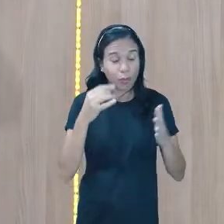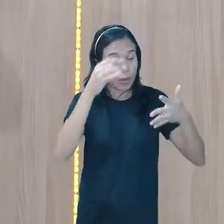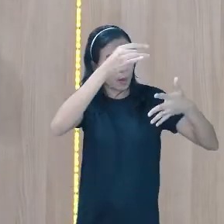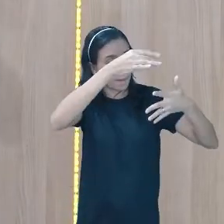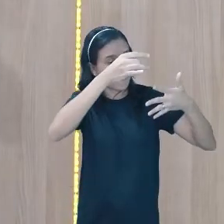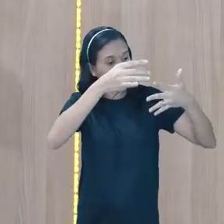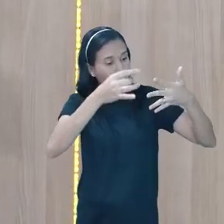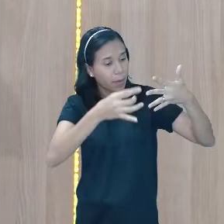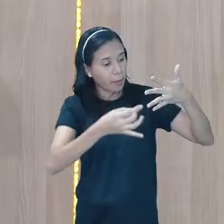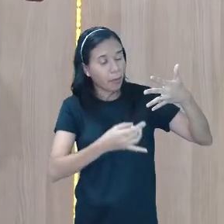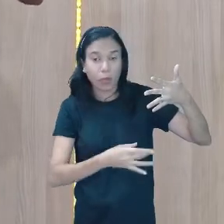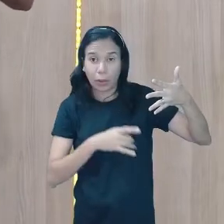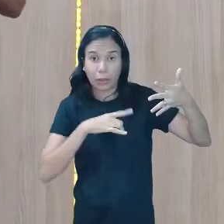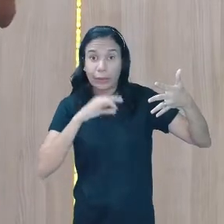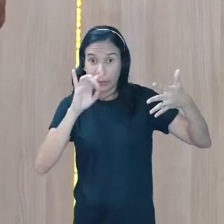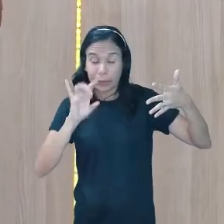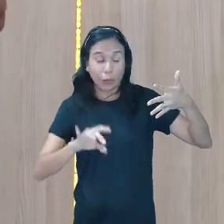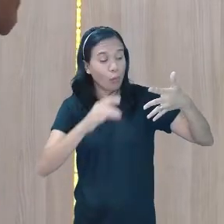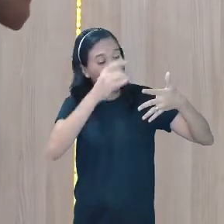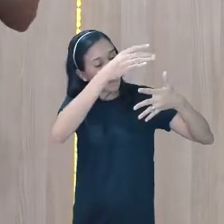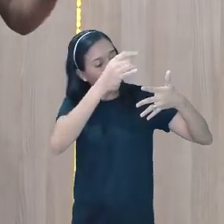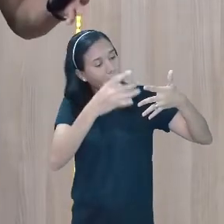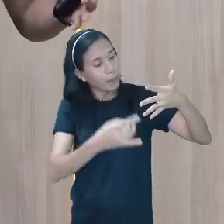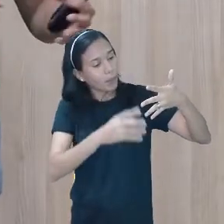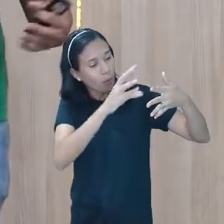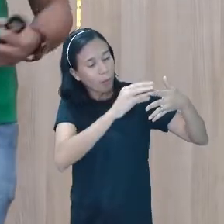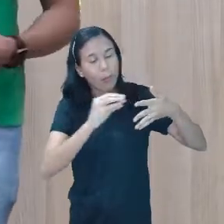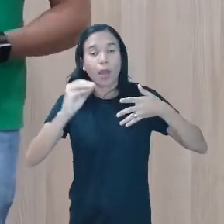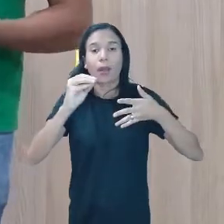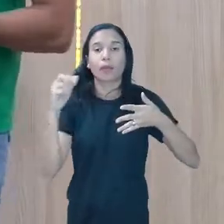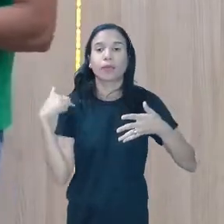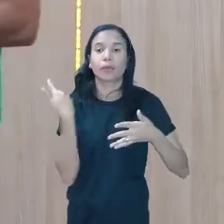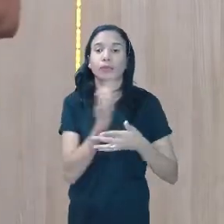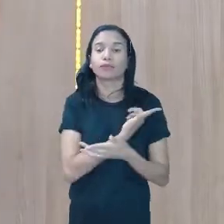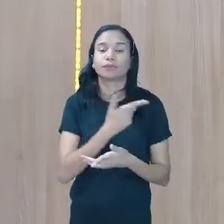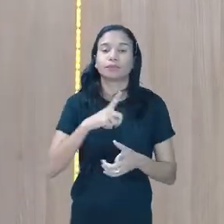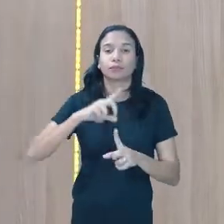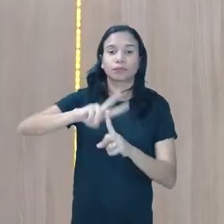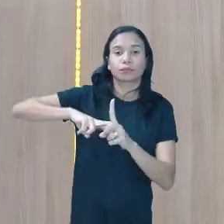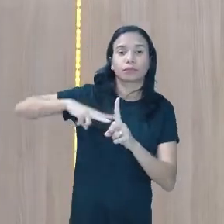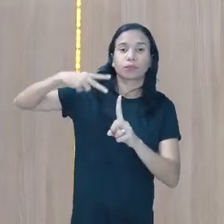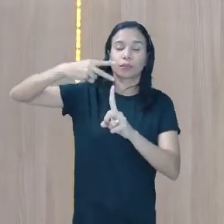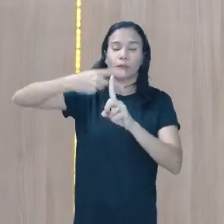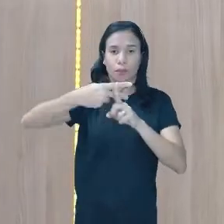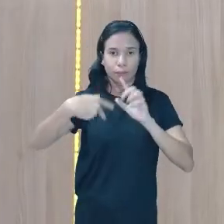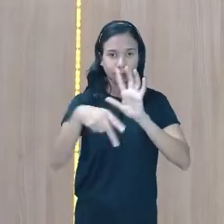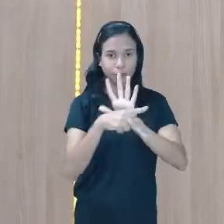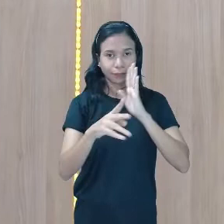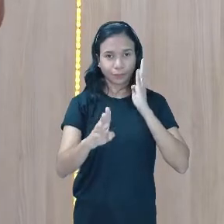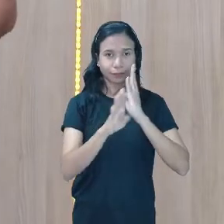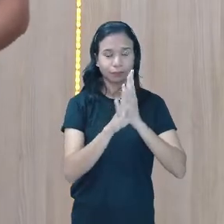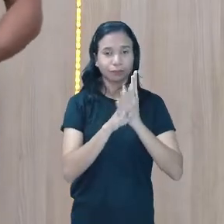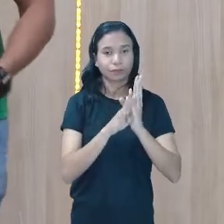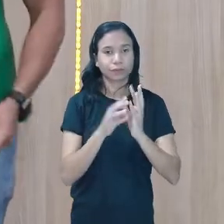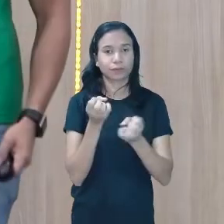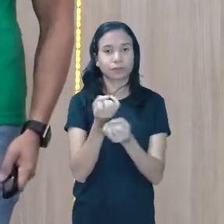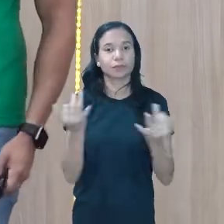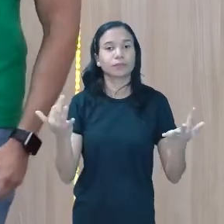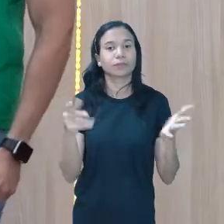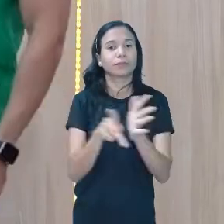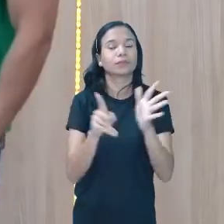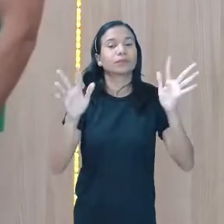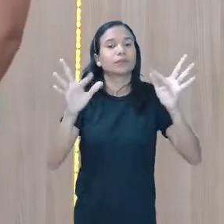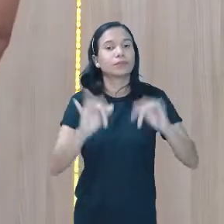de cada ingrediente daquele ali para fazer as 12 porções. A gente vai fazer o quê? O dobro para encontrar a